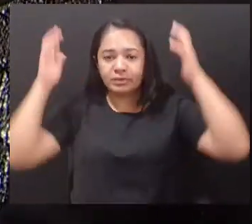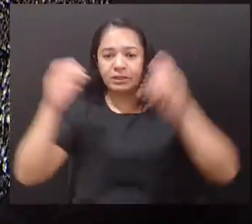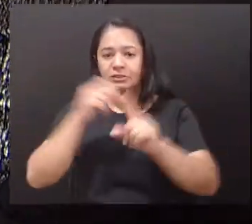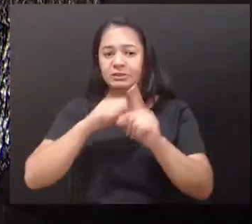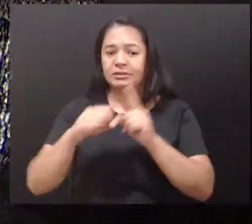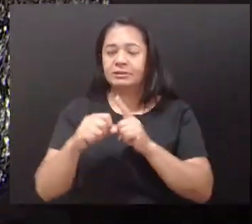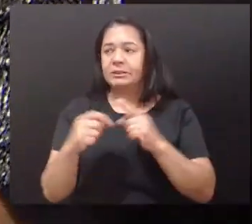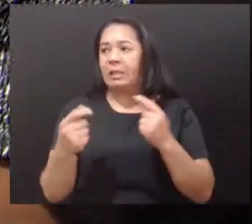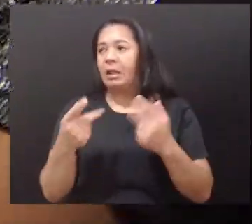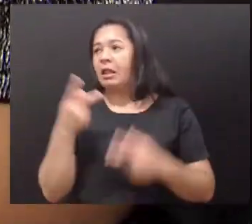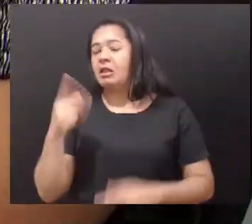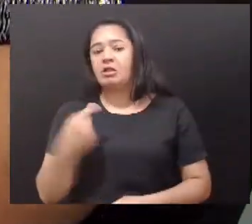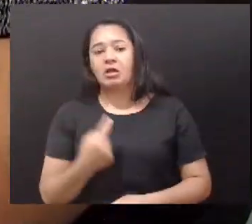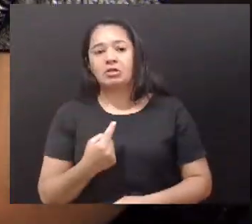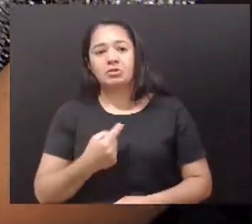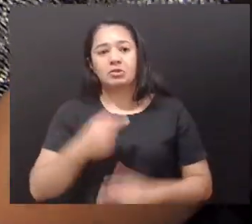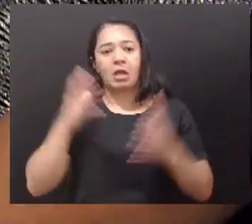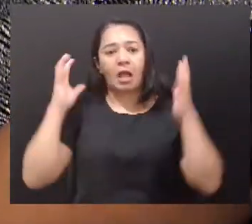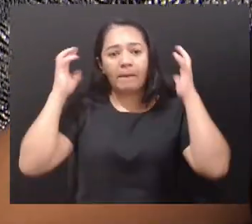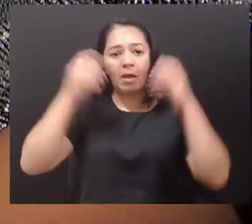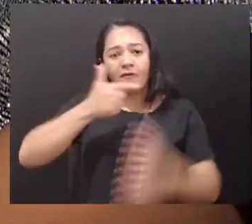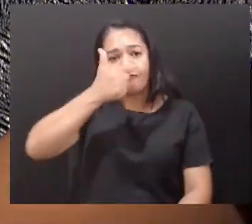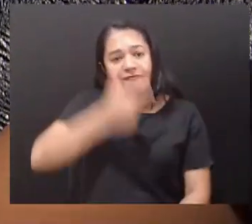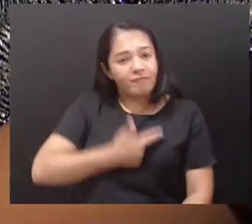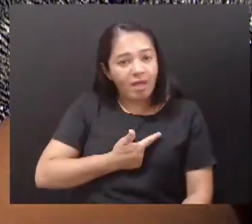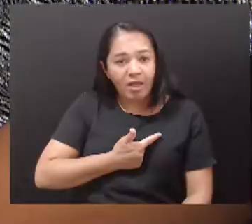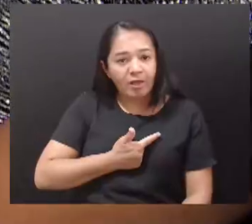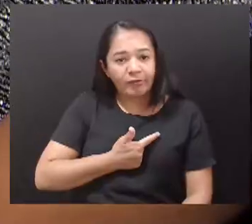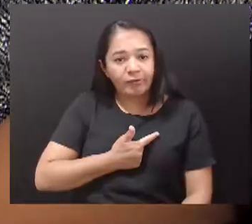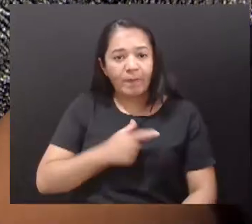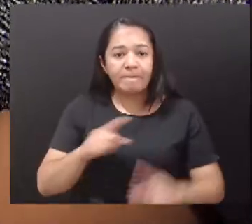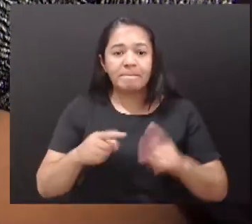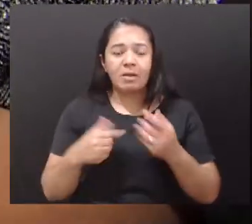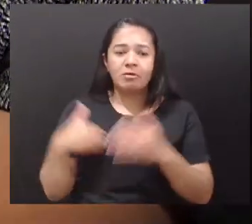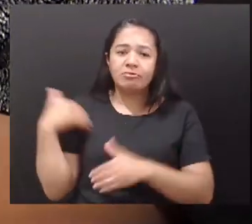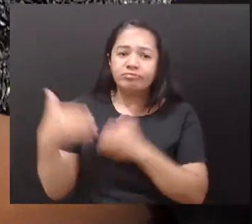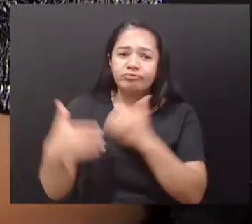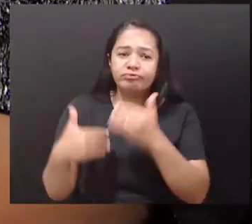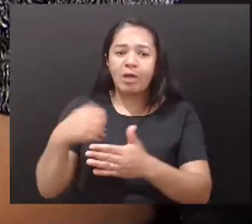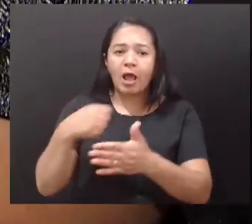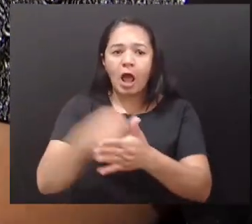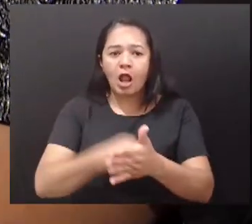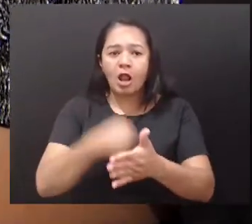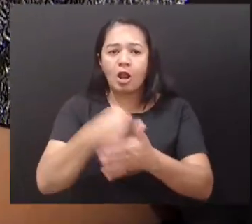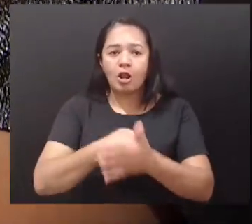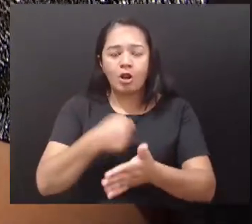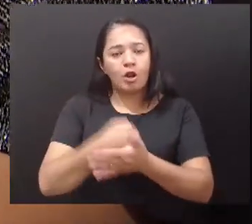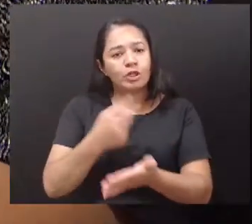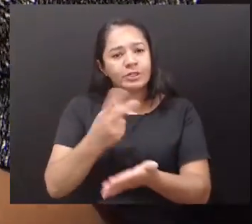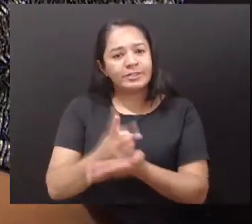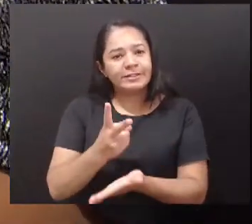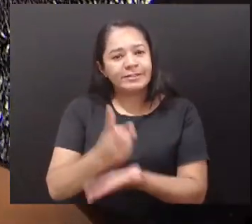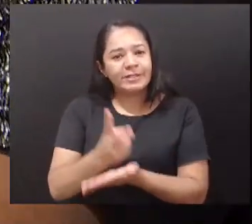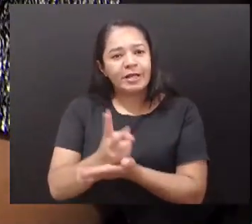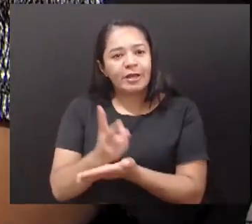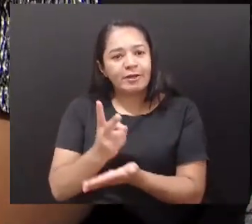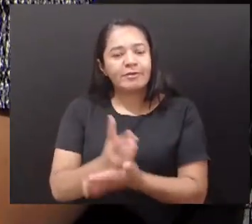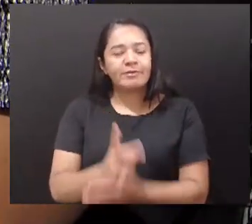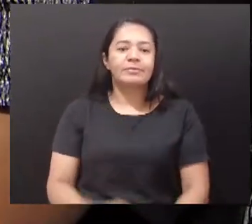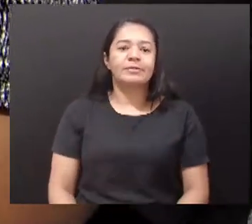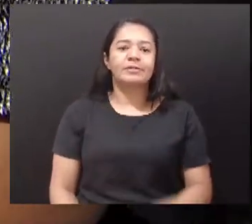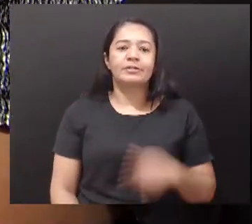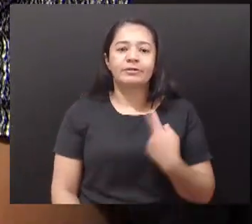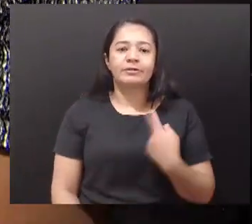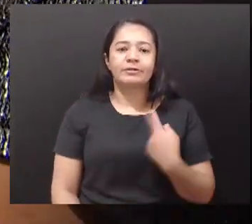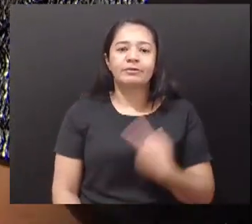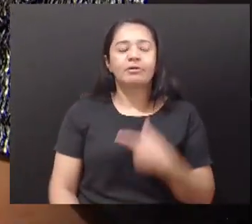cabelo era feio. E com o tempo, com essa luta que vem constantemente aí, a gente na batalha para poder as pessoas respeitar